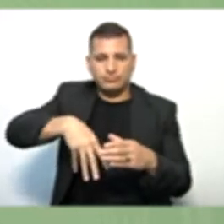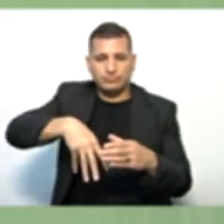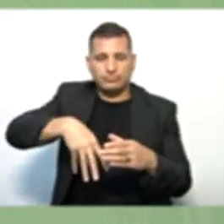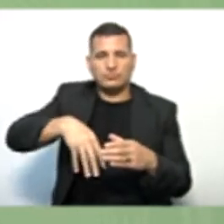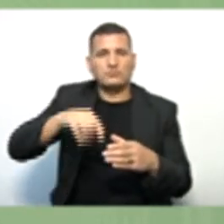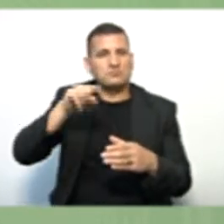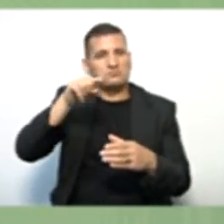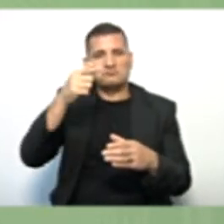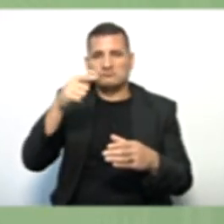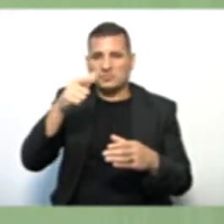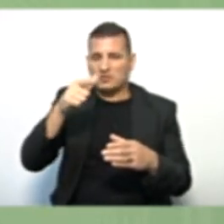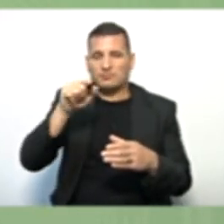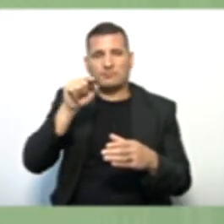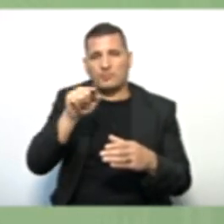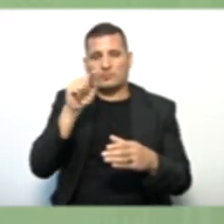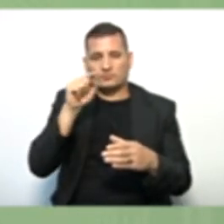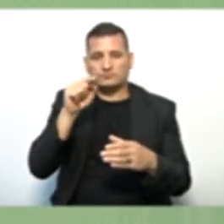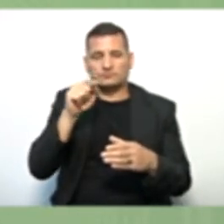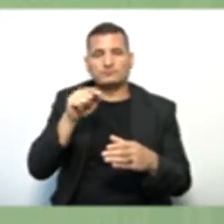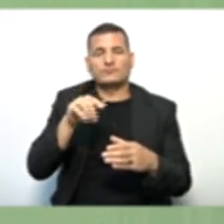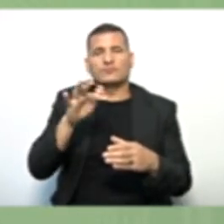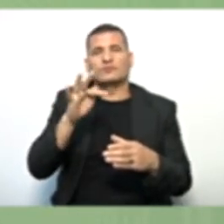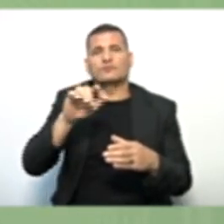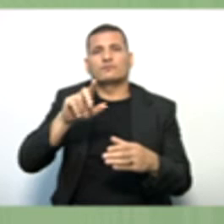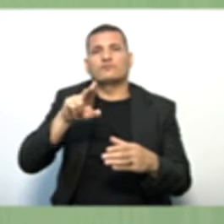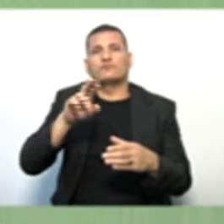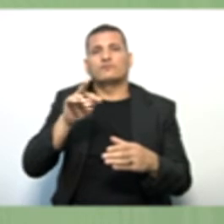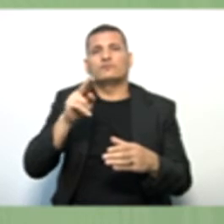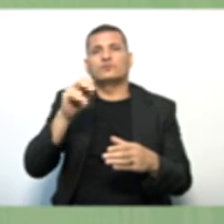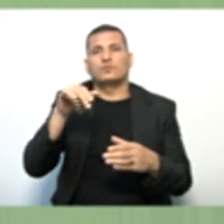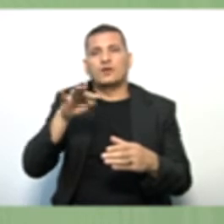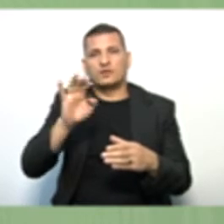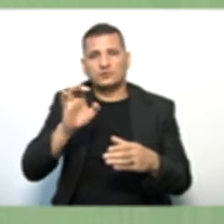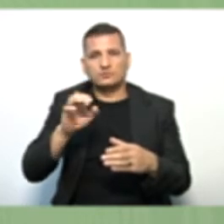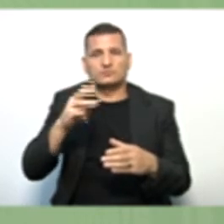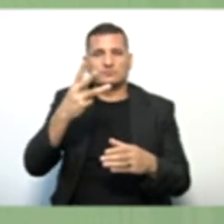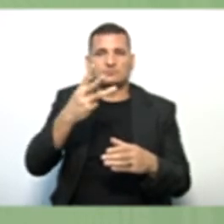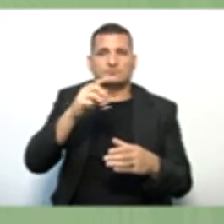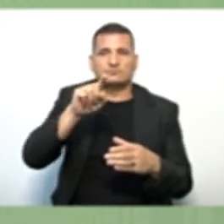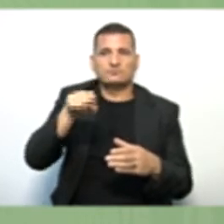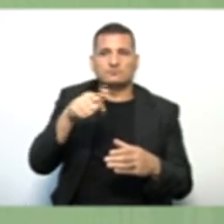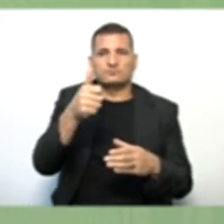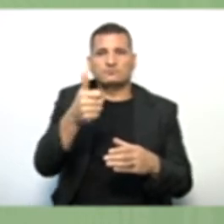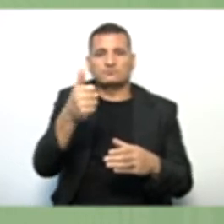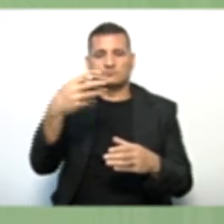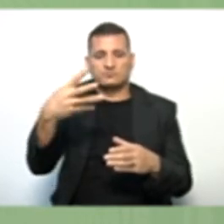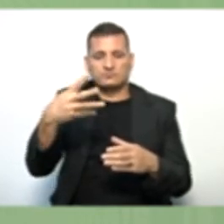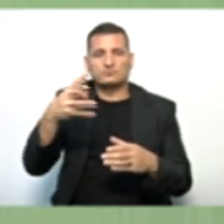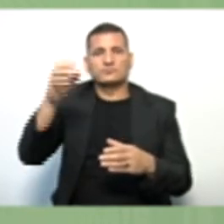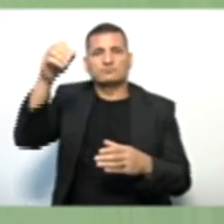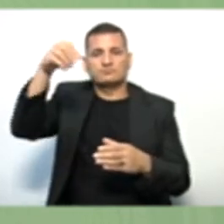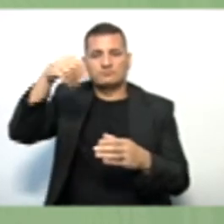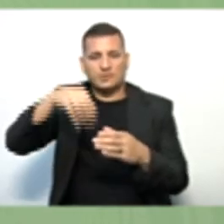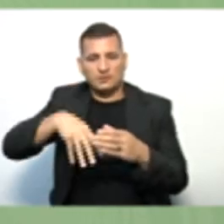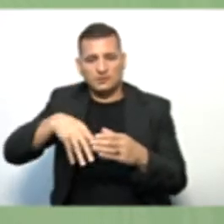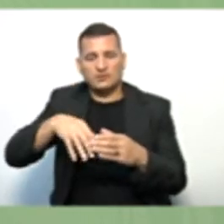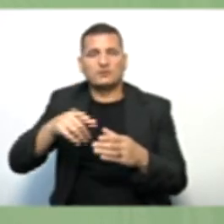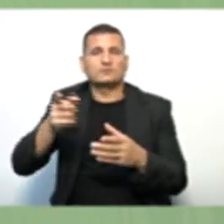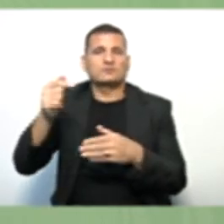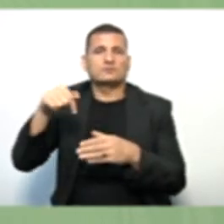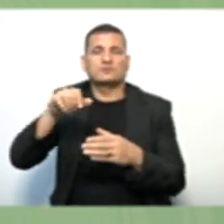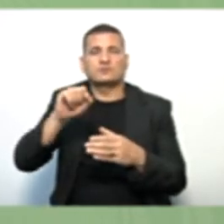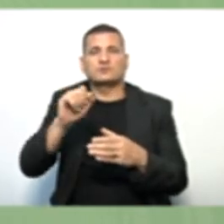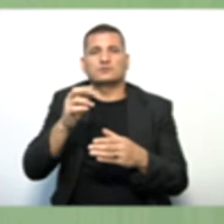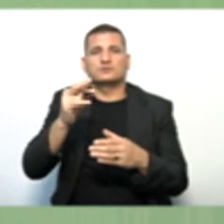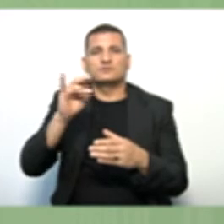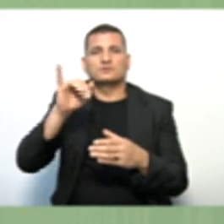não tem ponto. Aí, tipo flutuante, já o meu 3,14 está aqui. E o meu variável tipo string. Ah, professor, mas aqui tem um